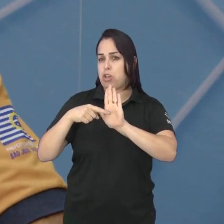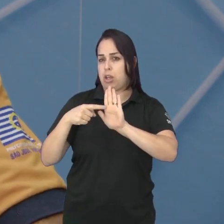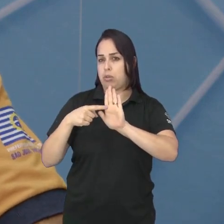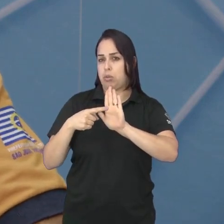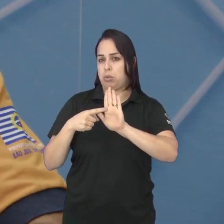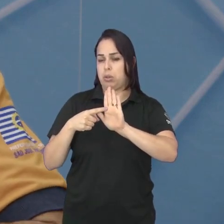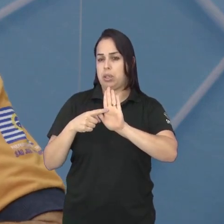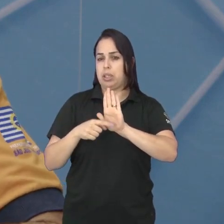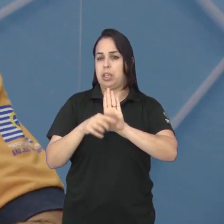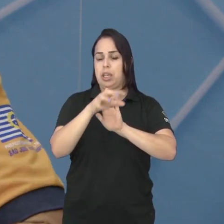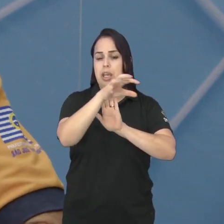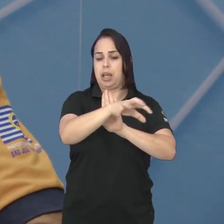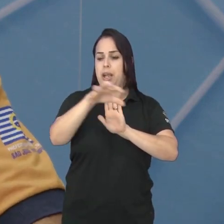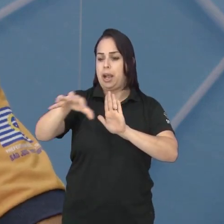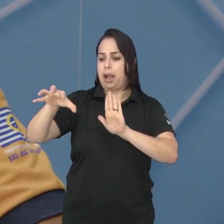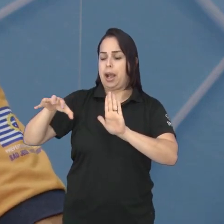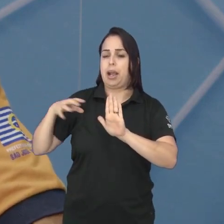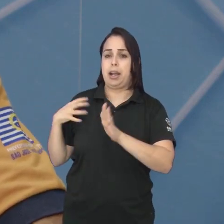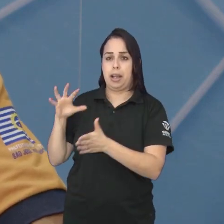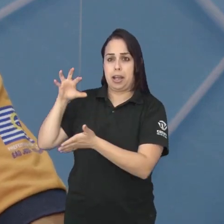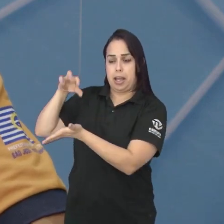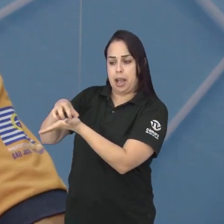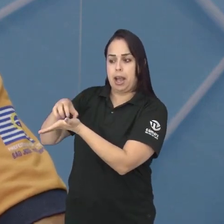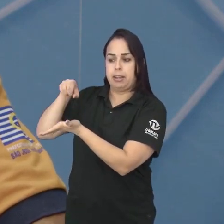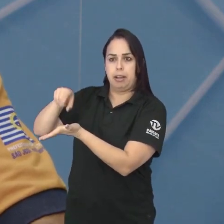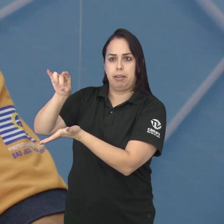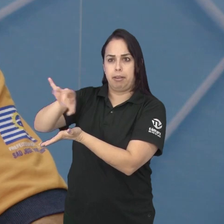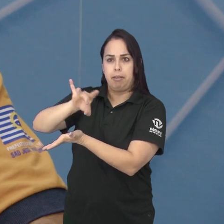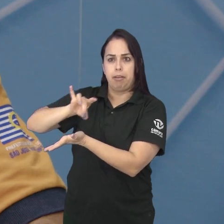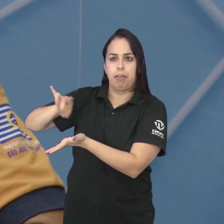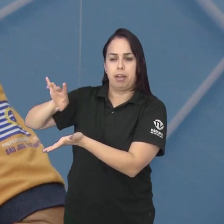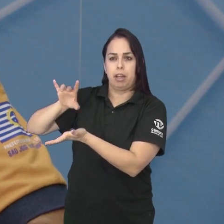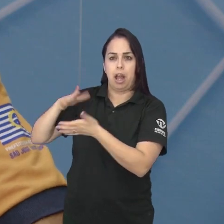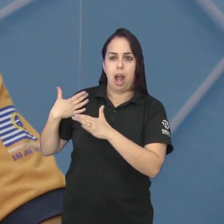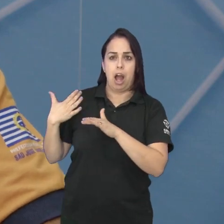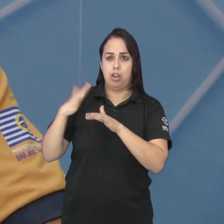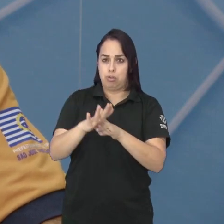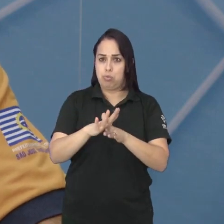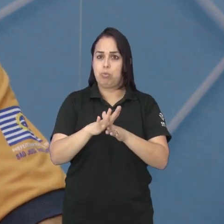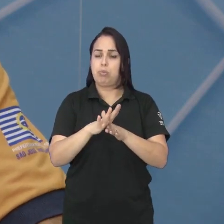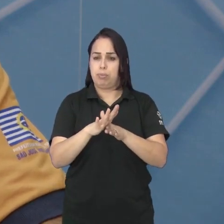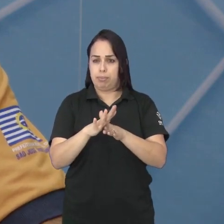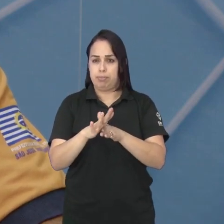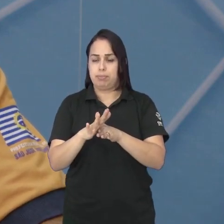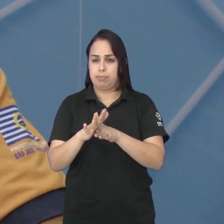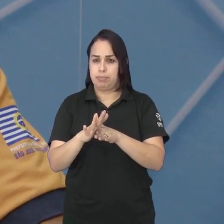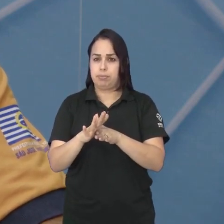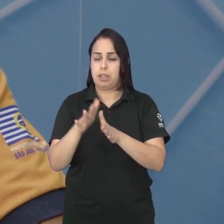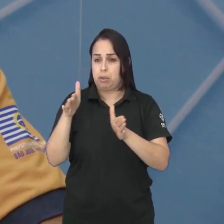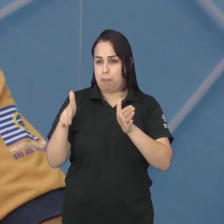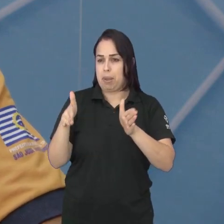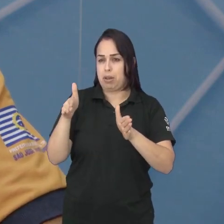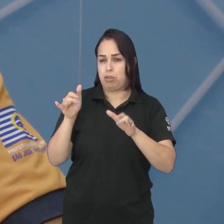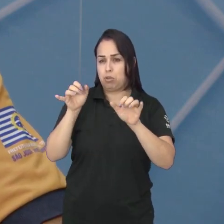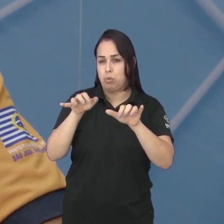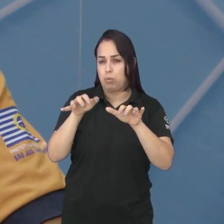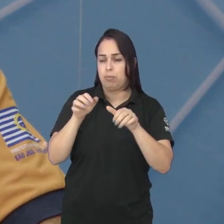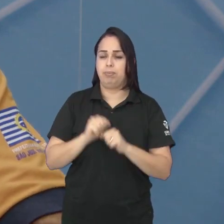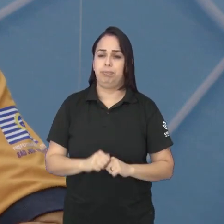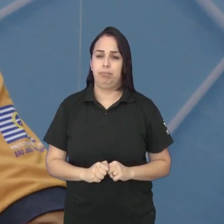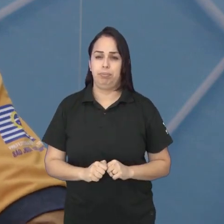que cada setor faz a sua parte em prol, né, da eficácia desse período,